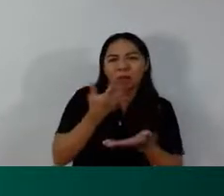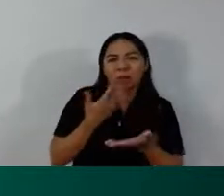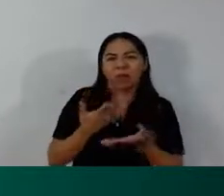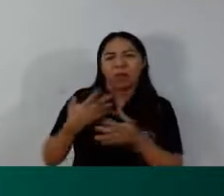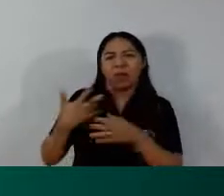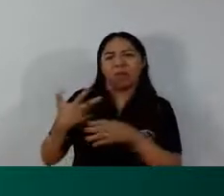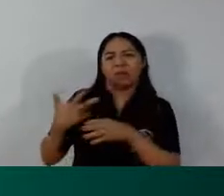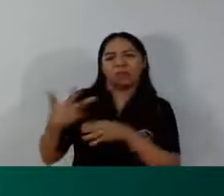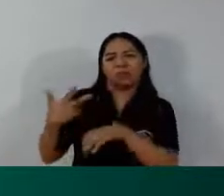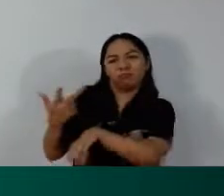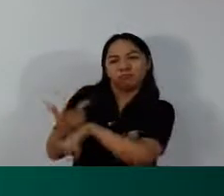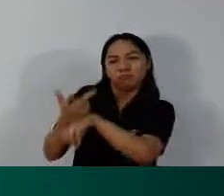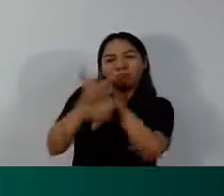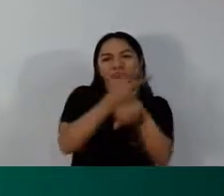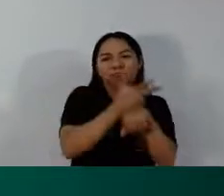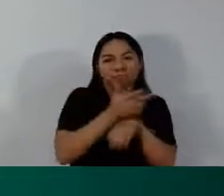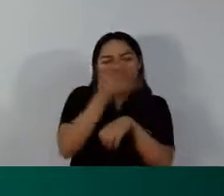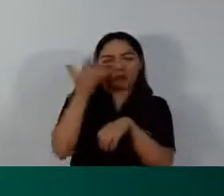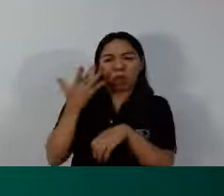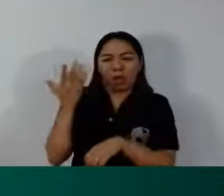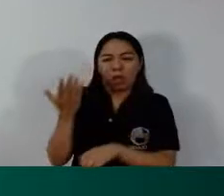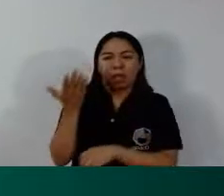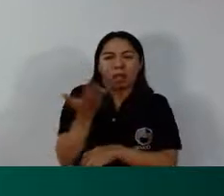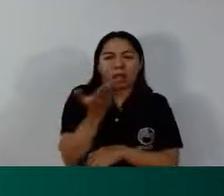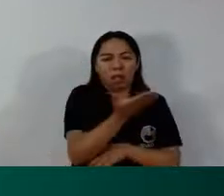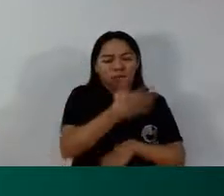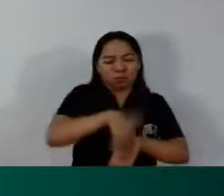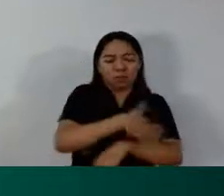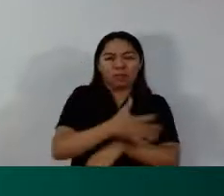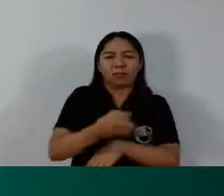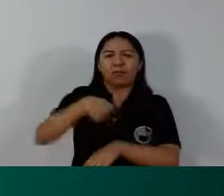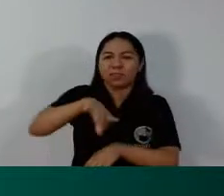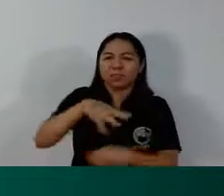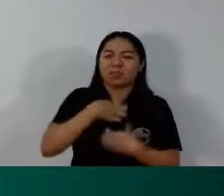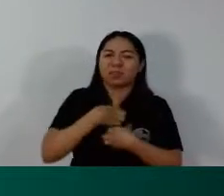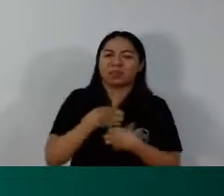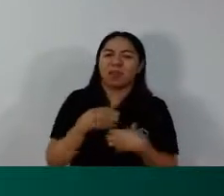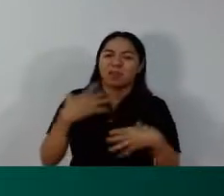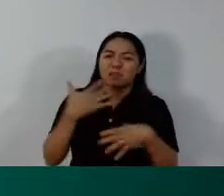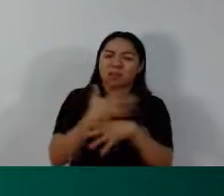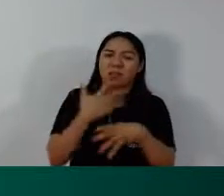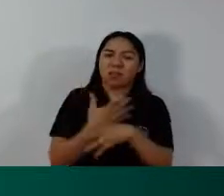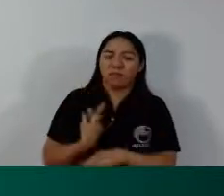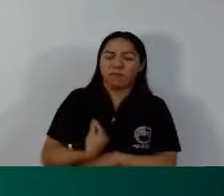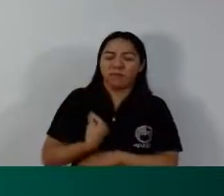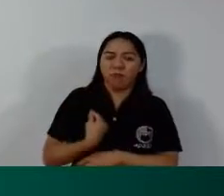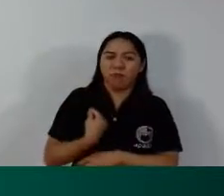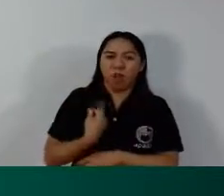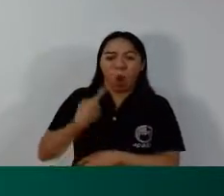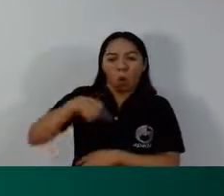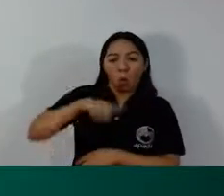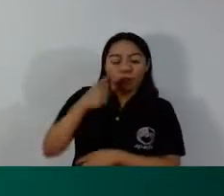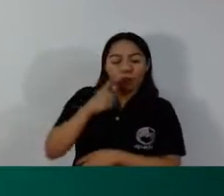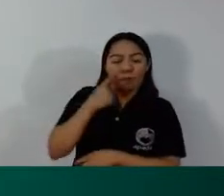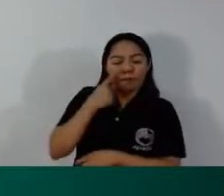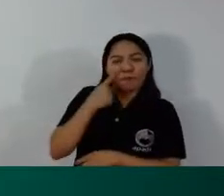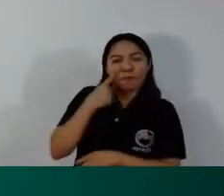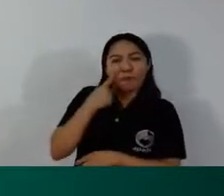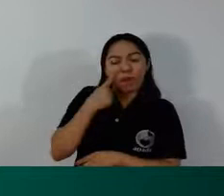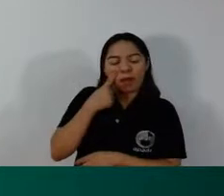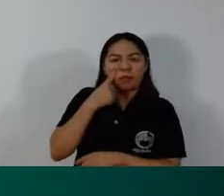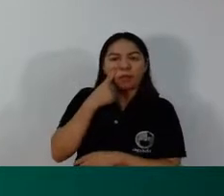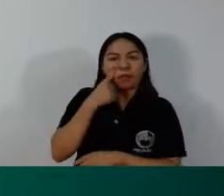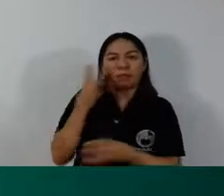gravando o vídeo de gente pedindo dinheiro na rua você senti a cidade viva quando você está administrando o conteúdo do